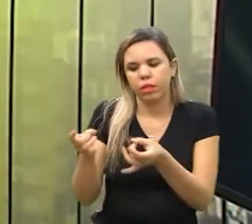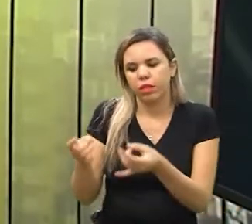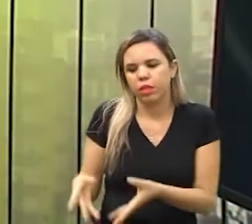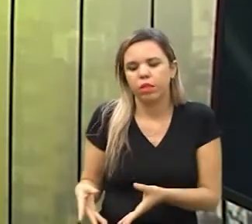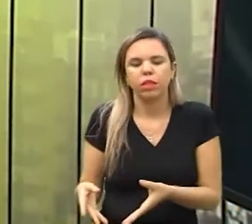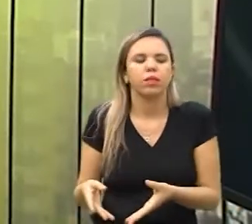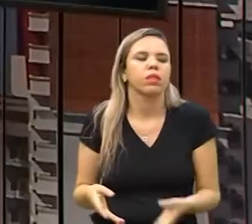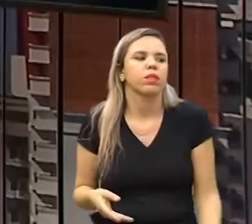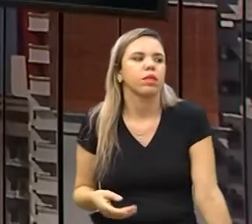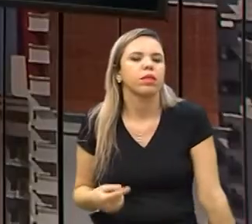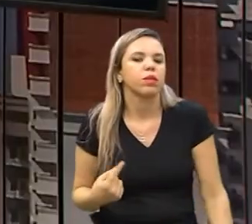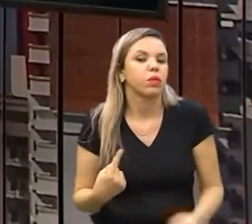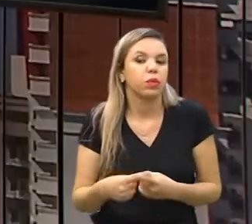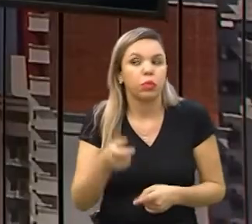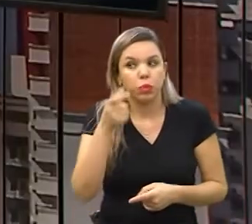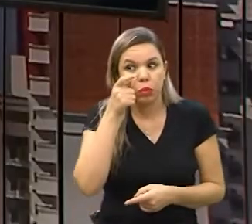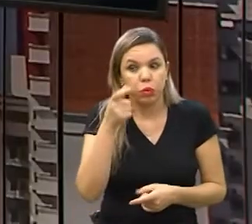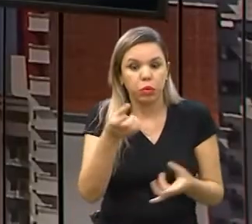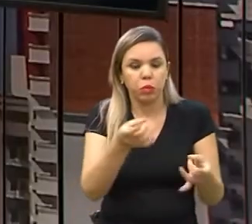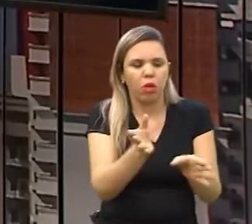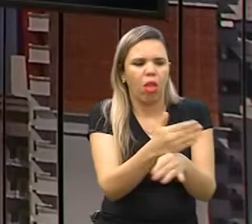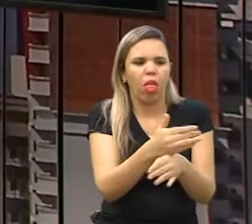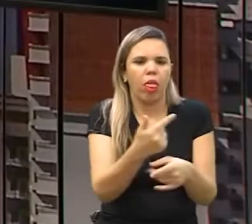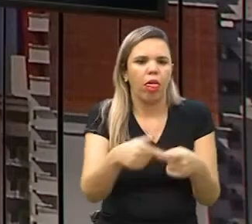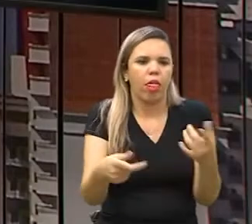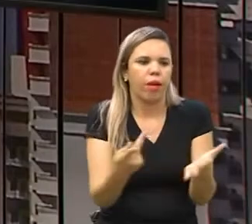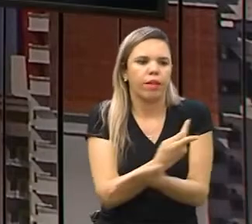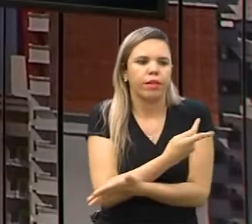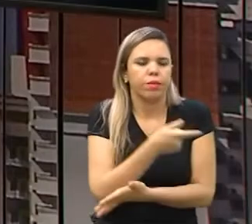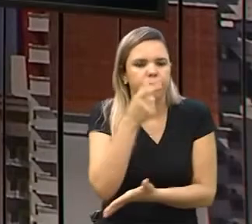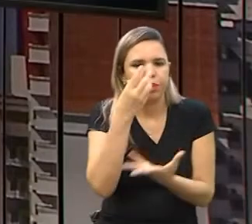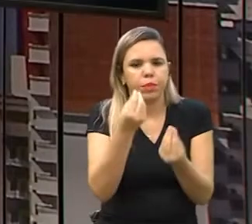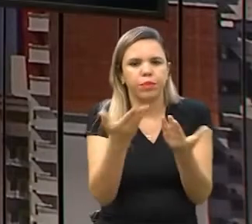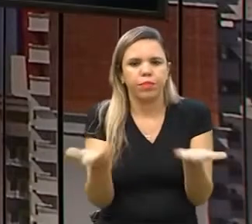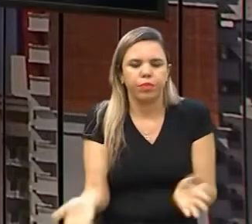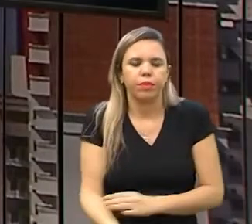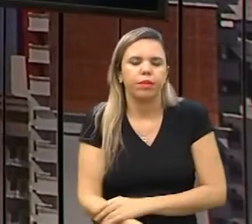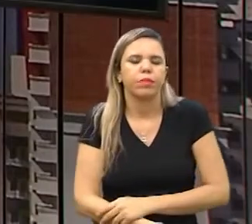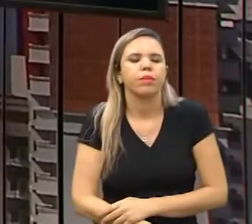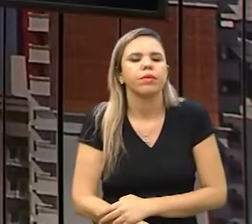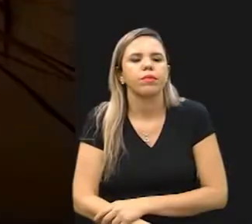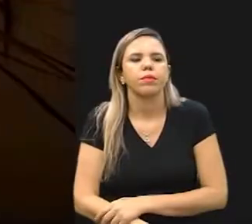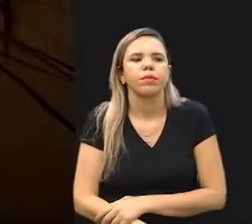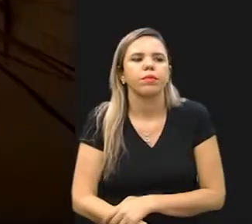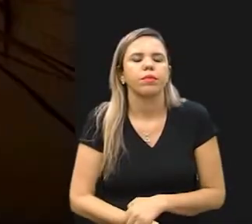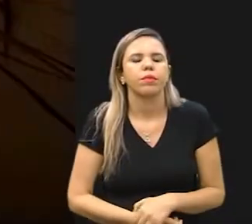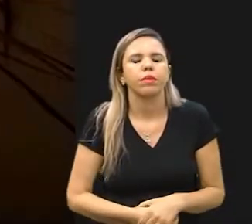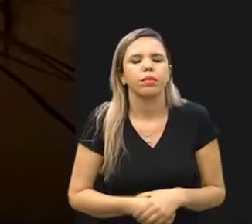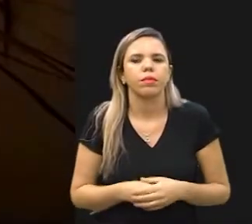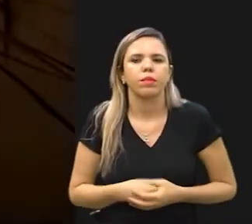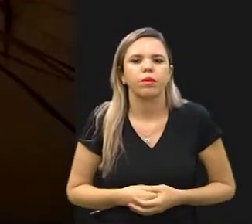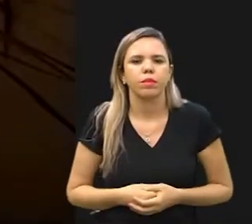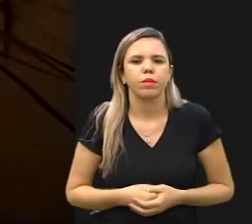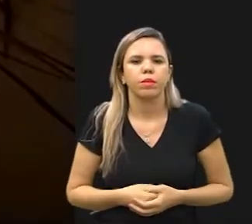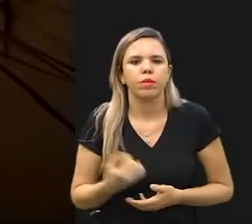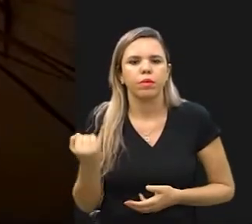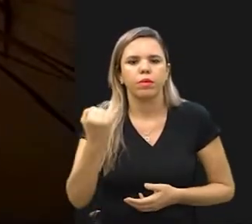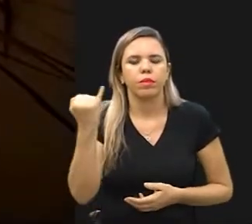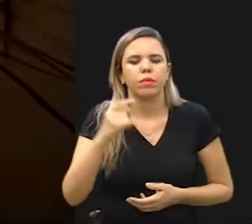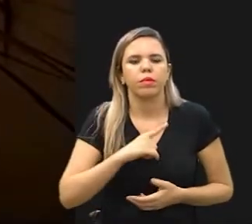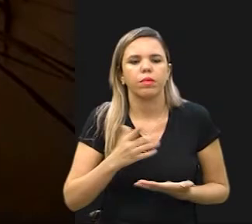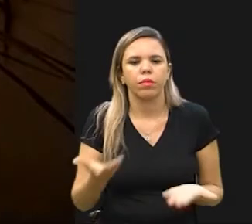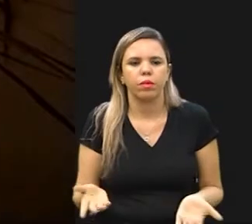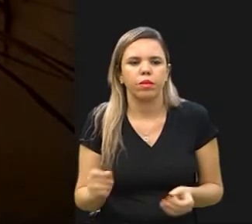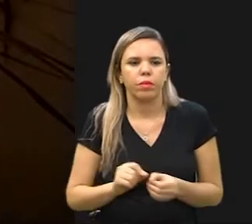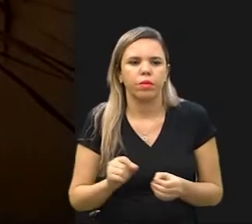esse descarte? Porque o que a gente mais vê é um descarte incorreto, né, Luísa? A gente vê muito isso. Bom, vamos lá. A coisa mais